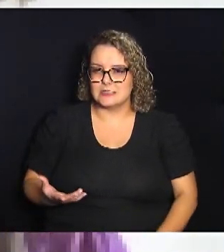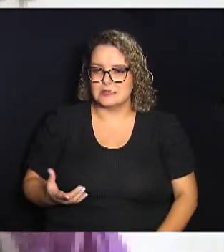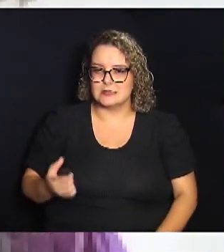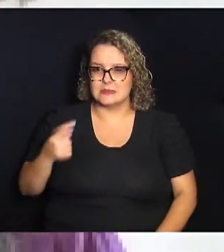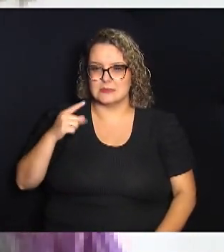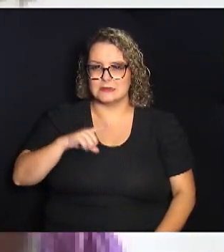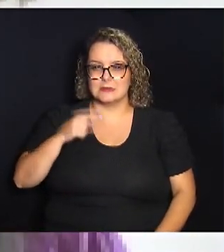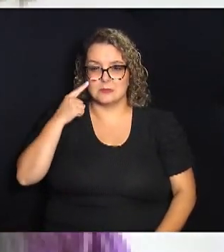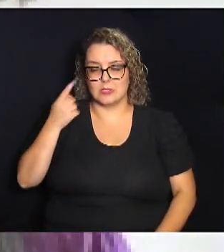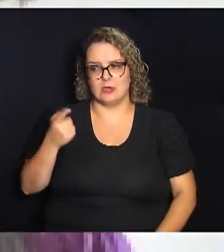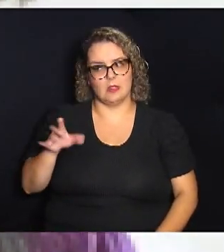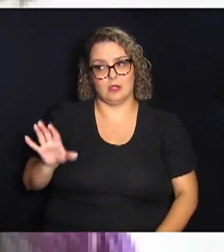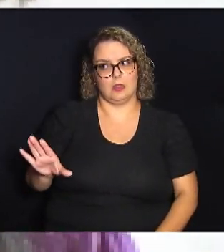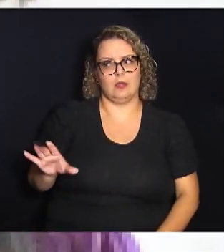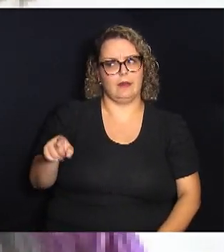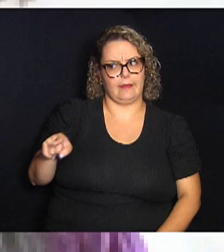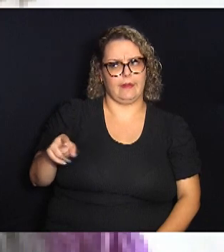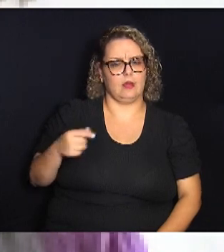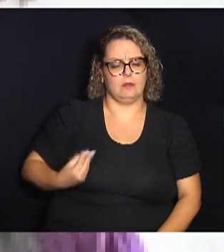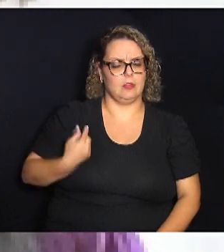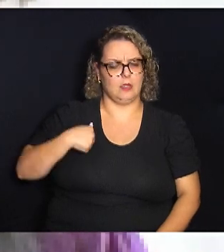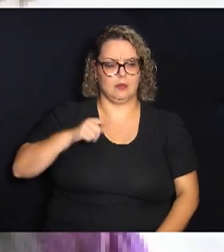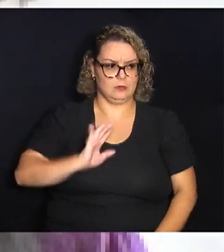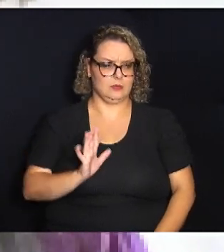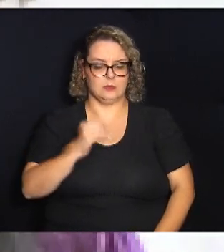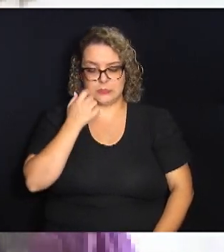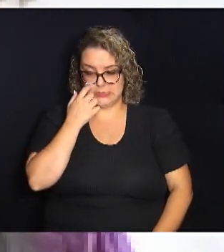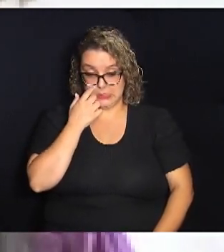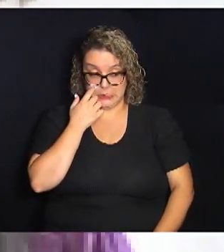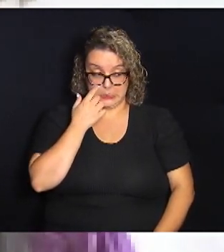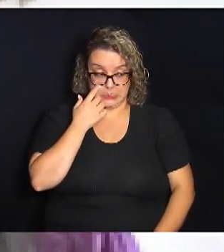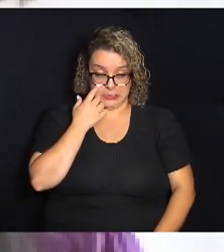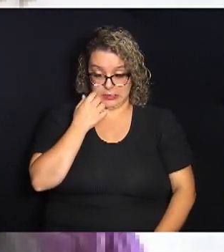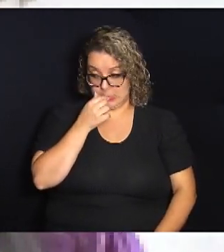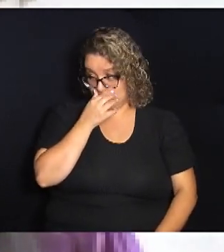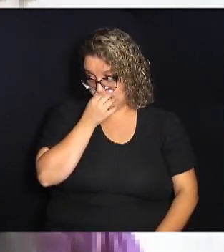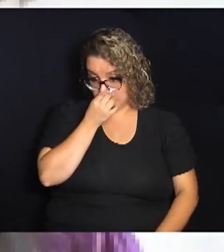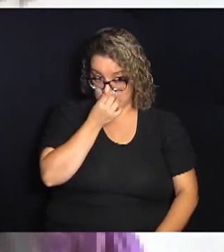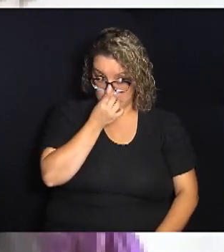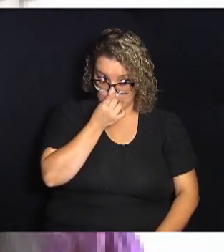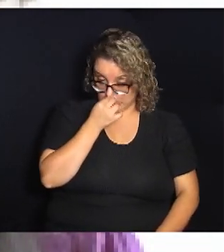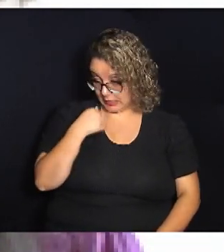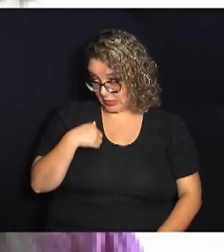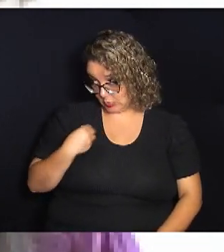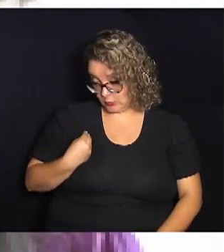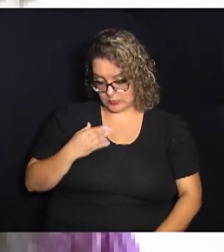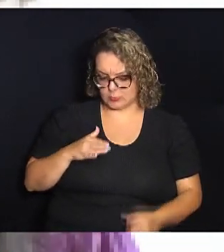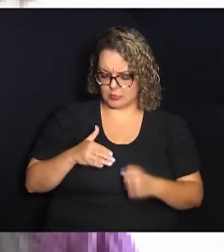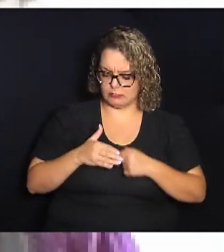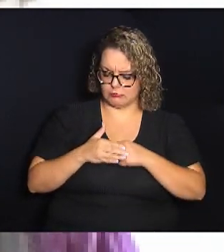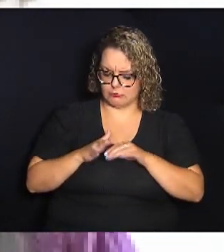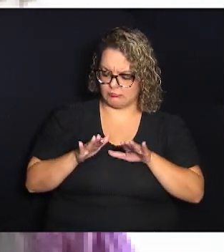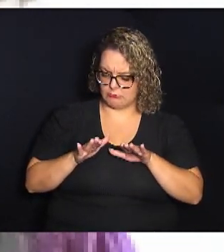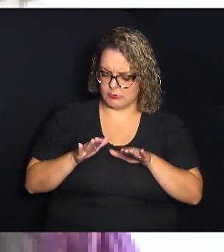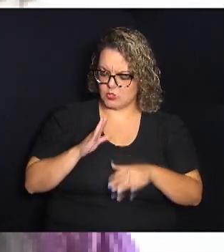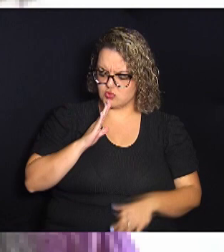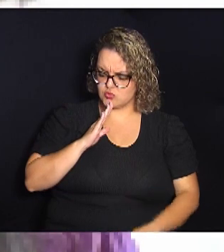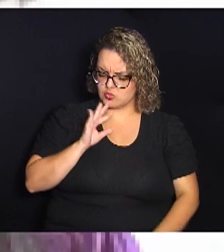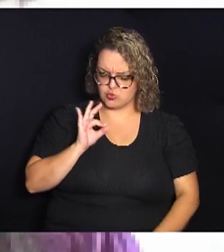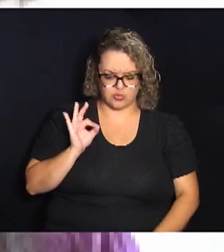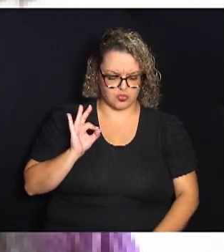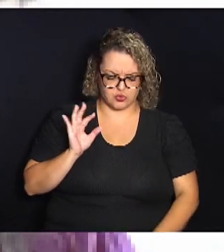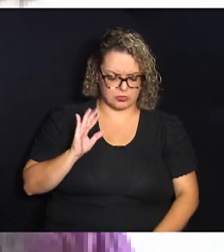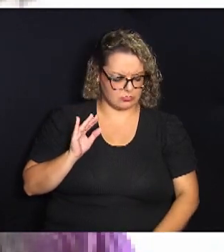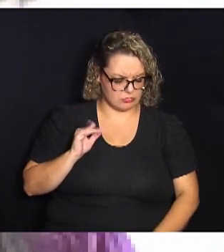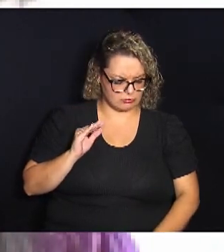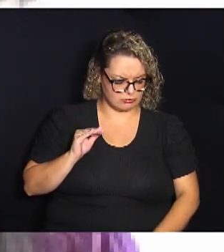Eu não vou passar por isso. Ou se estou passando, parece que quero viver isso de forma mais velada, mais quieta. Por isso que eu achei muito